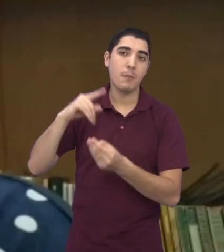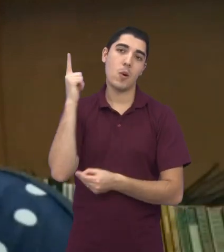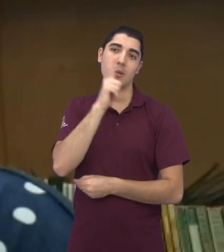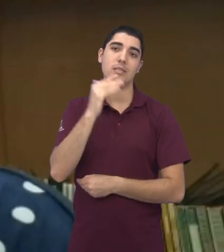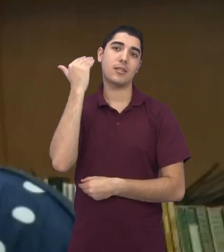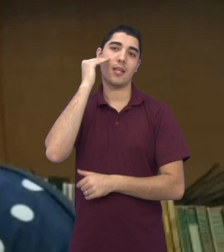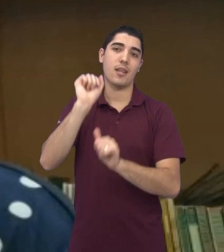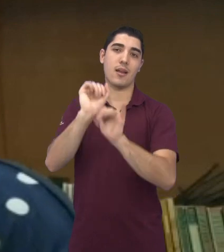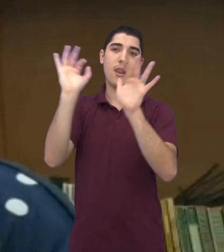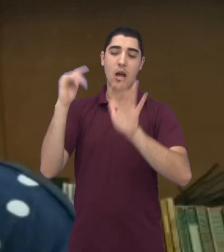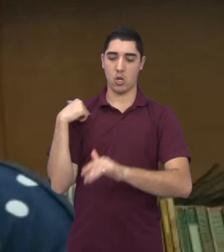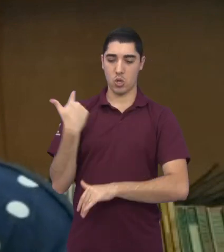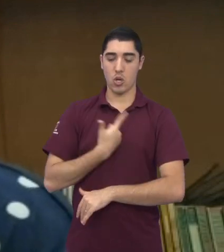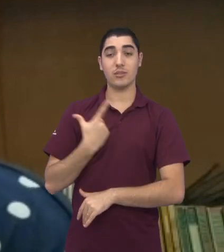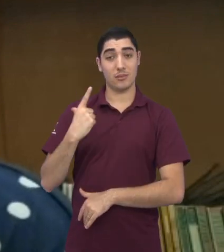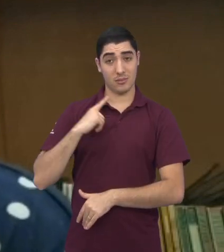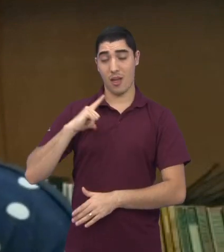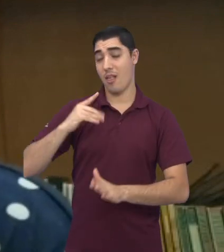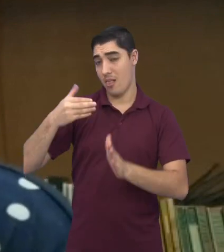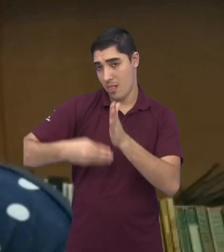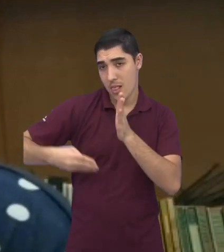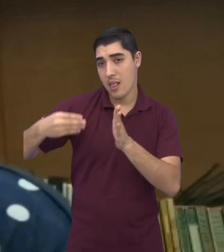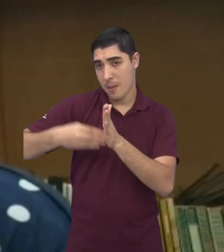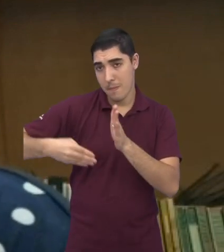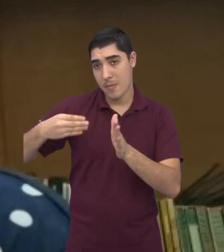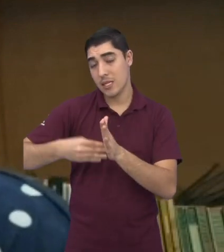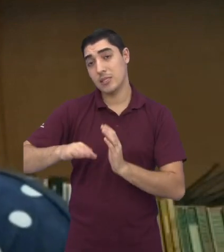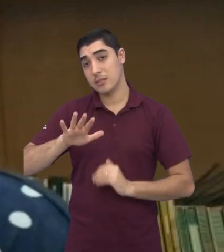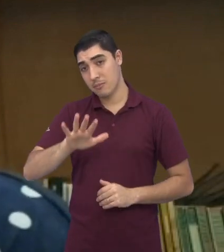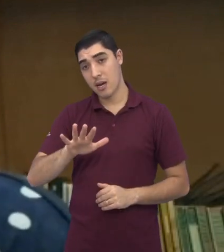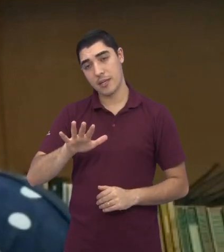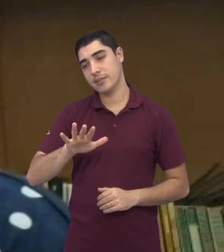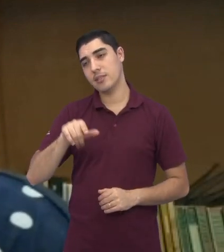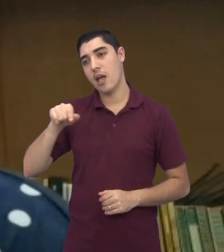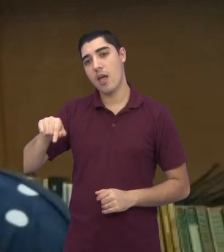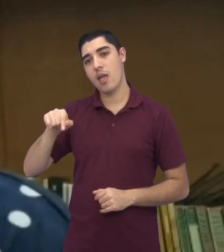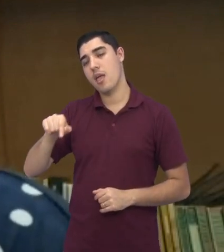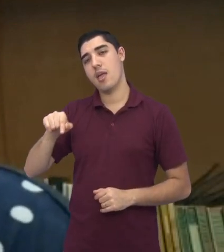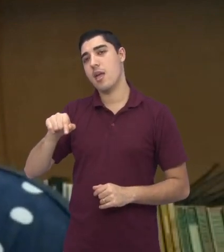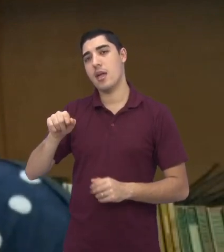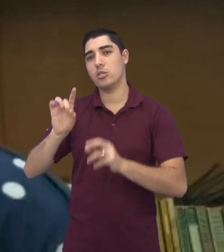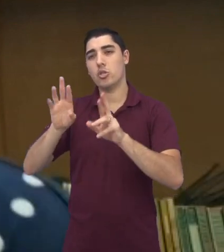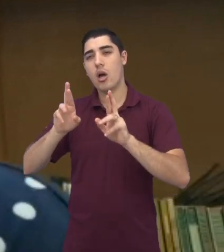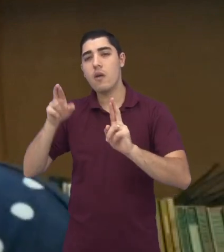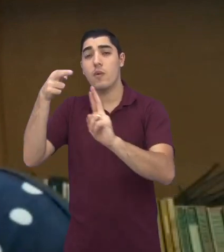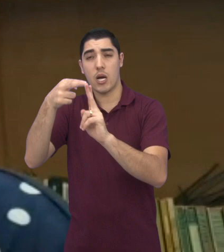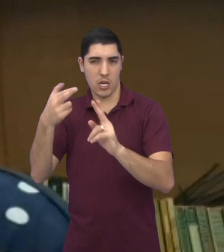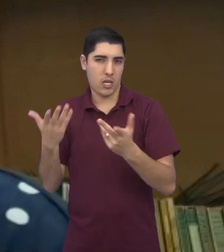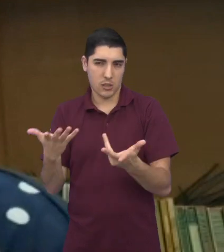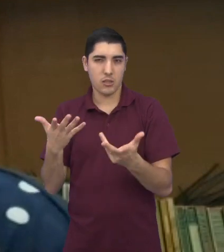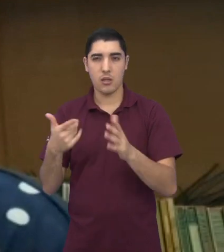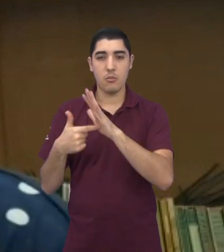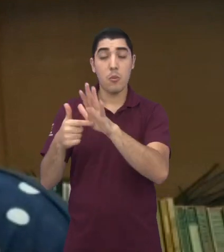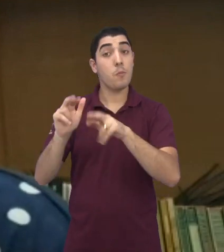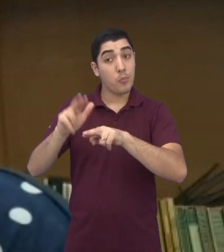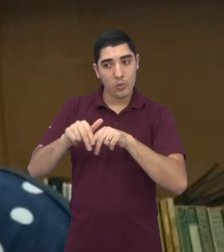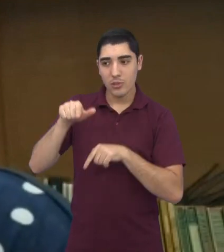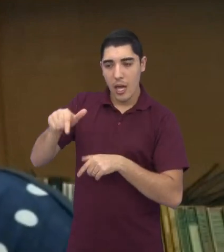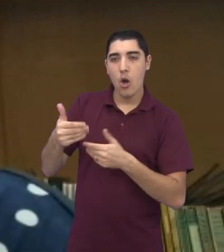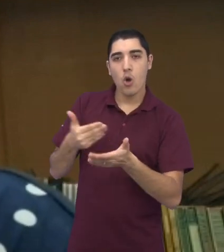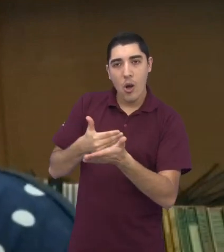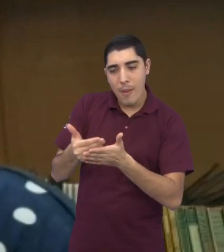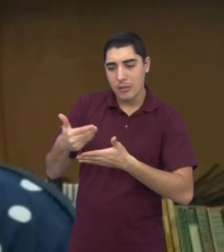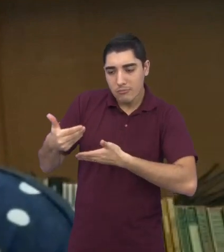limites. Mas os nossos limites são apenas referência. A partir deles é que nos desenvolvemos, então